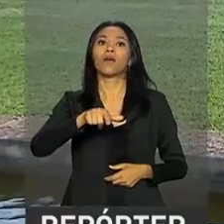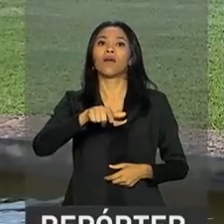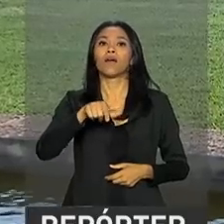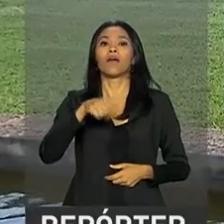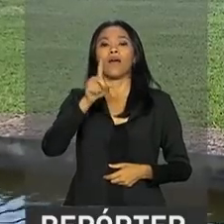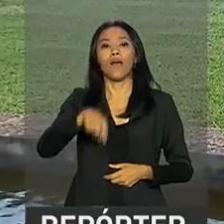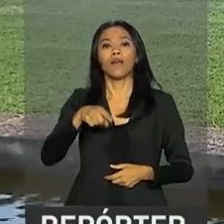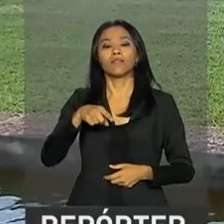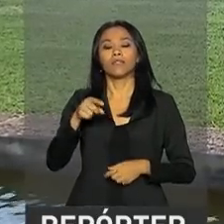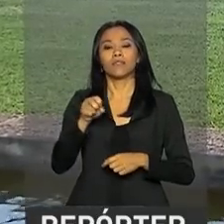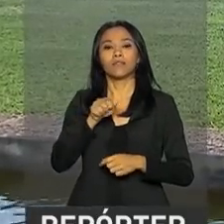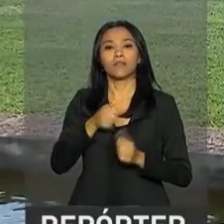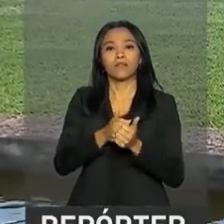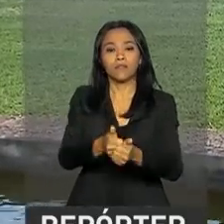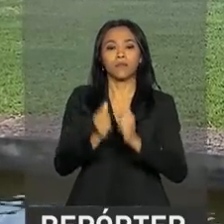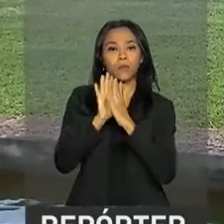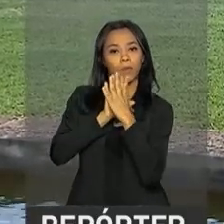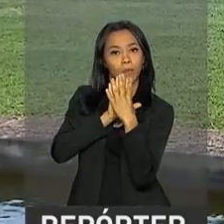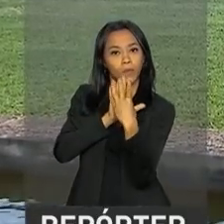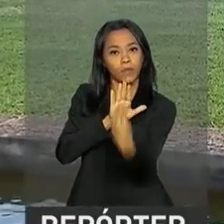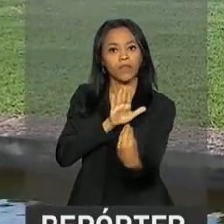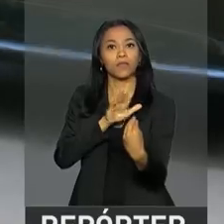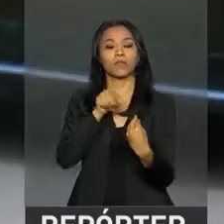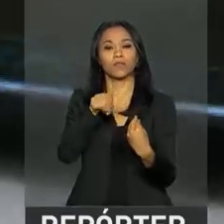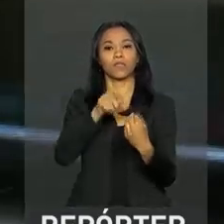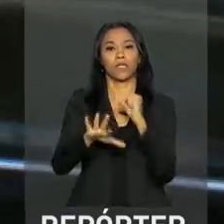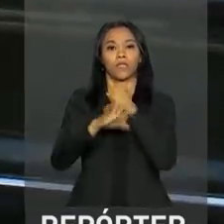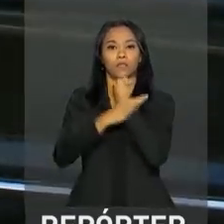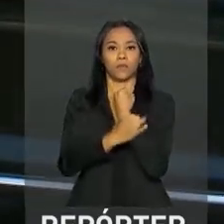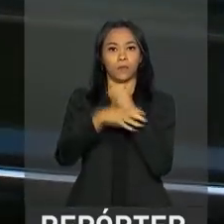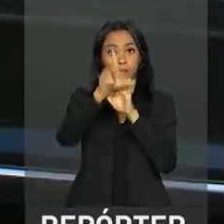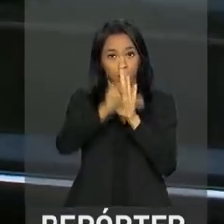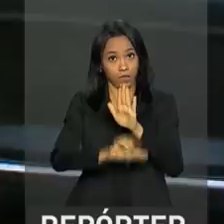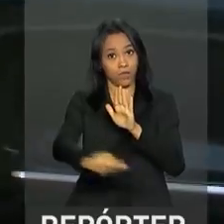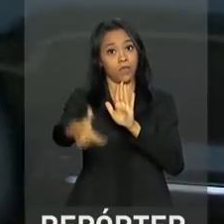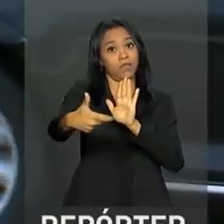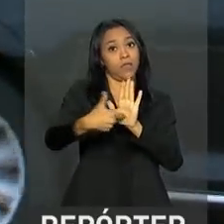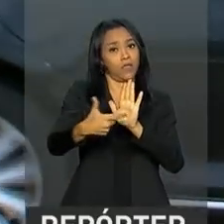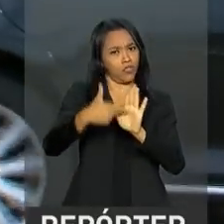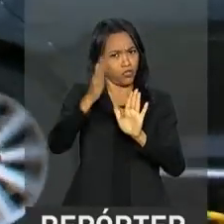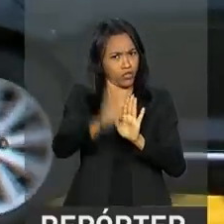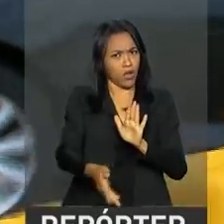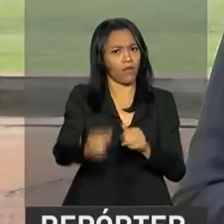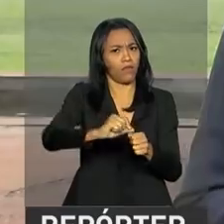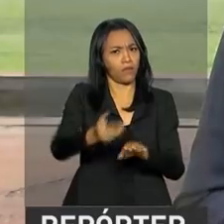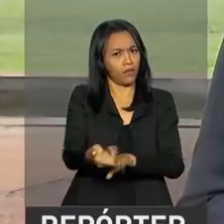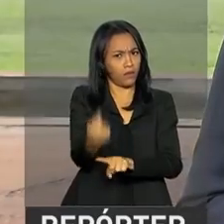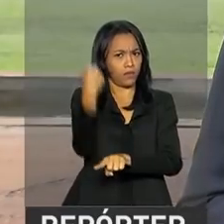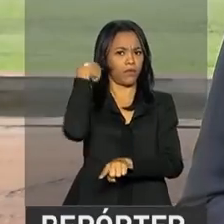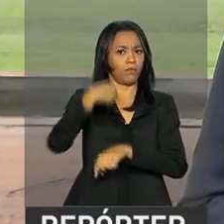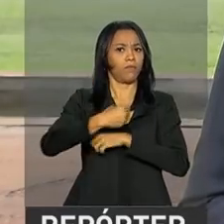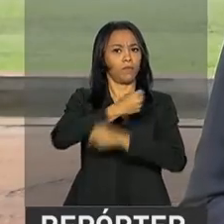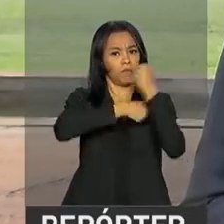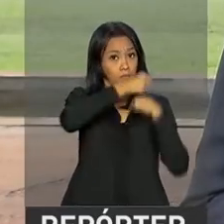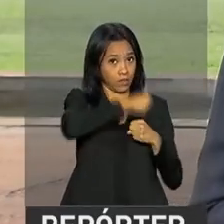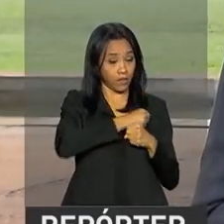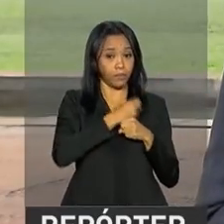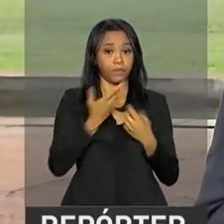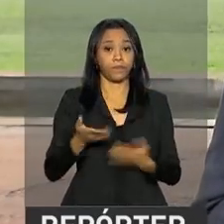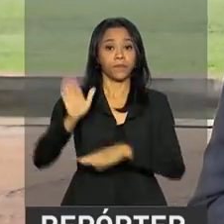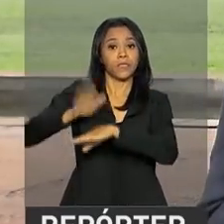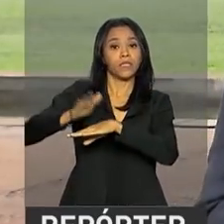segue o modelo das ações de garantia de lei e ordem já em prática desde o ano passado ainda segundo o